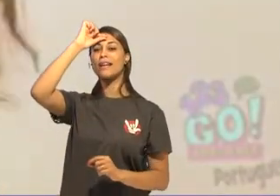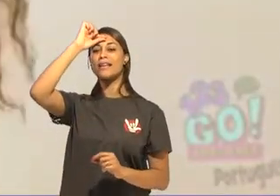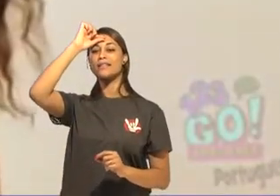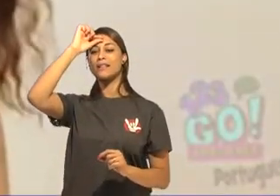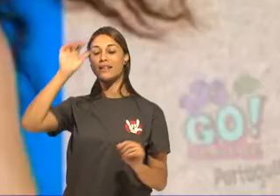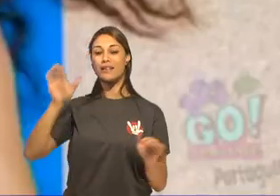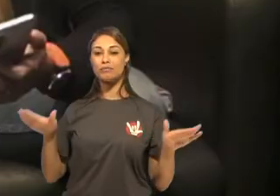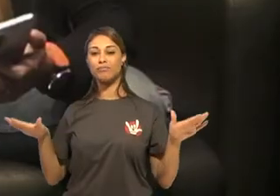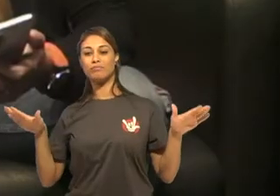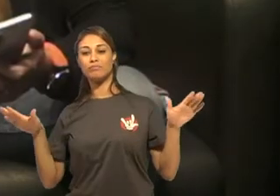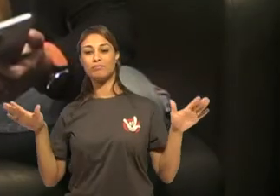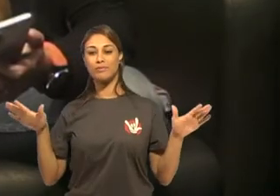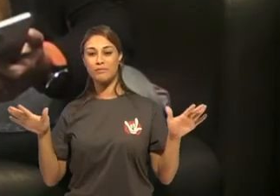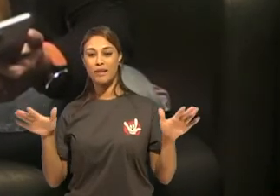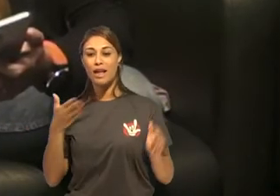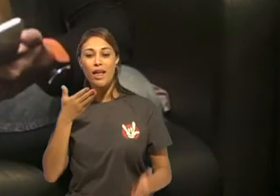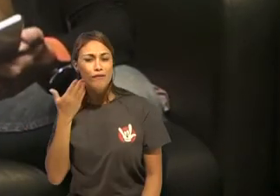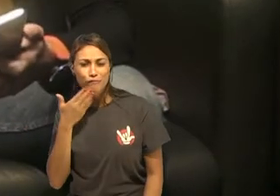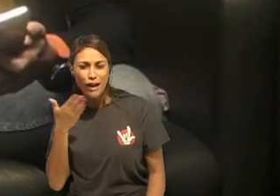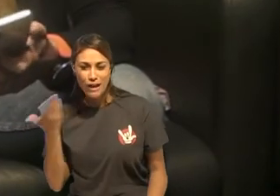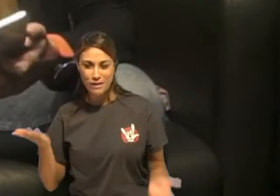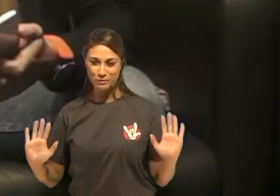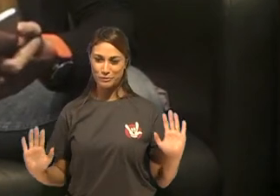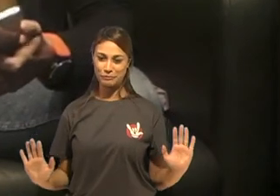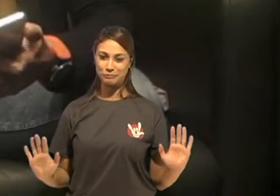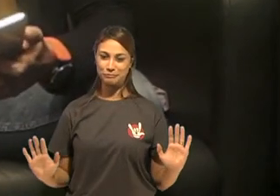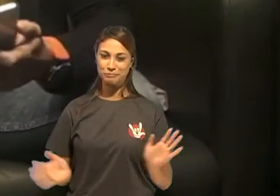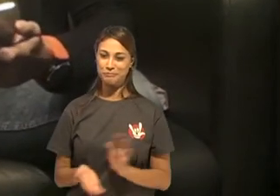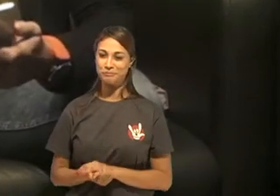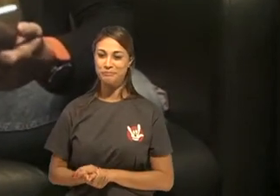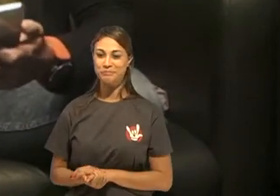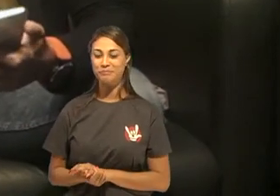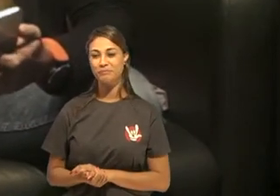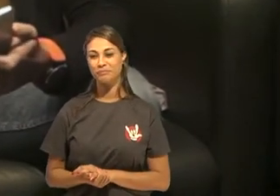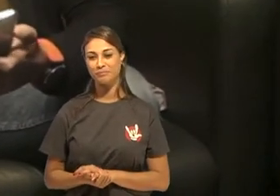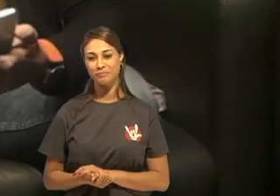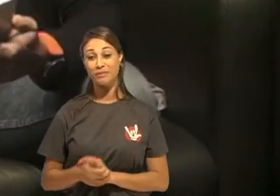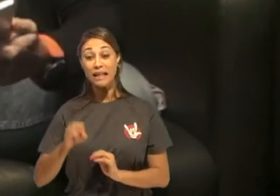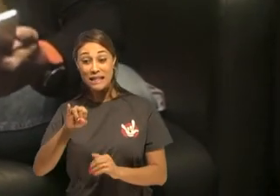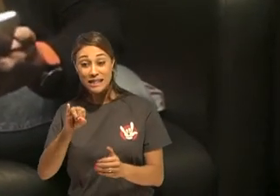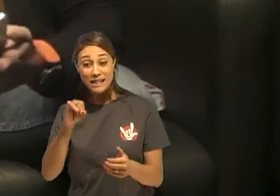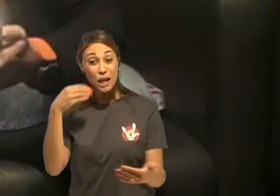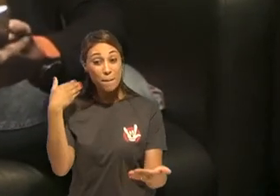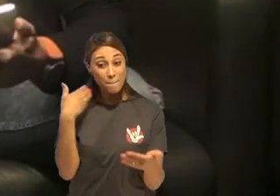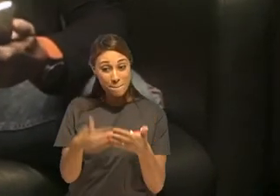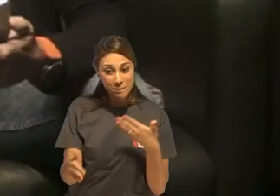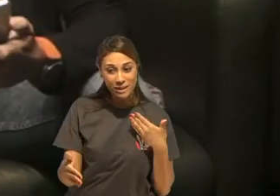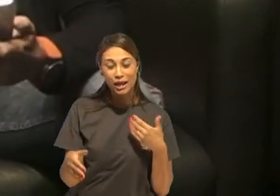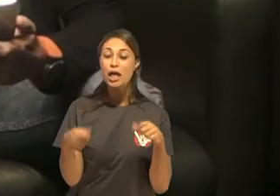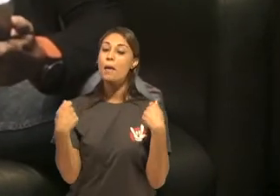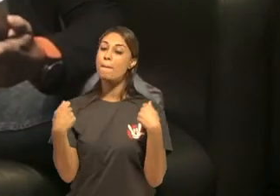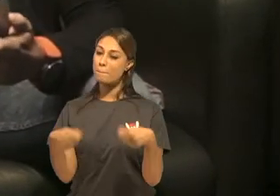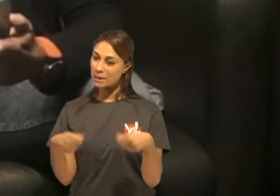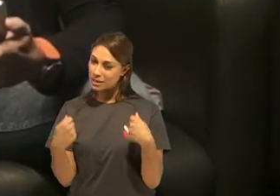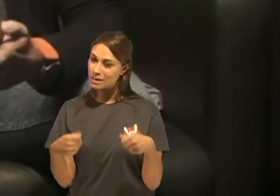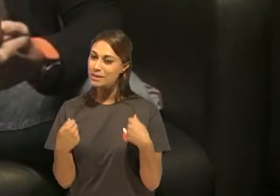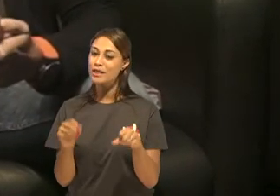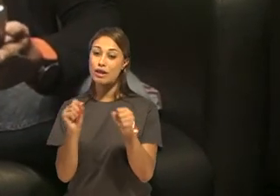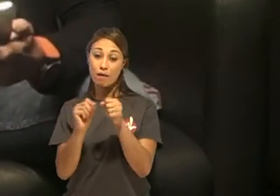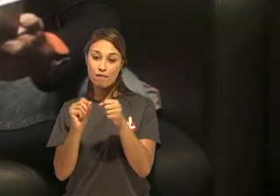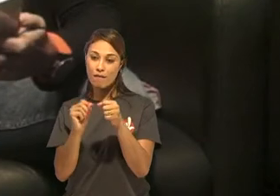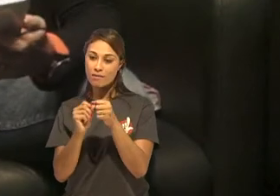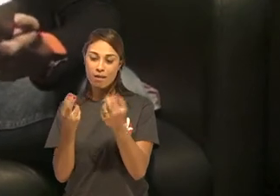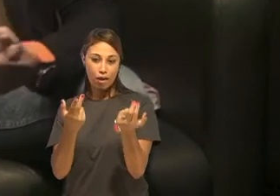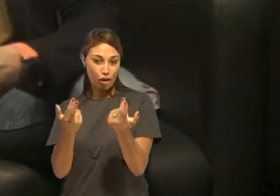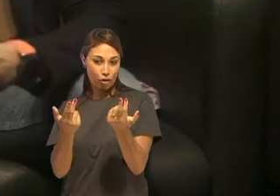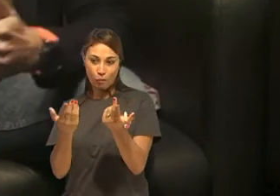equilibrando a garrafa. É fácil. Certo? É esse aí o mico. Então, você vai que perder, então fica ligado